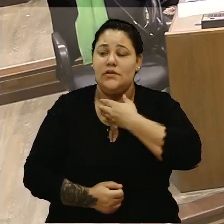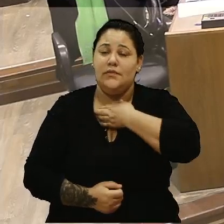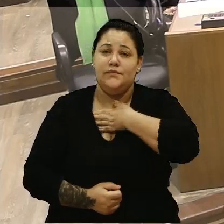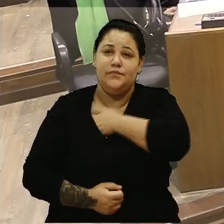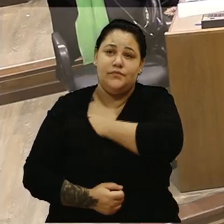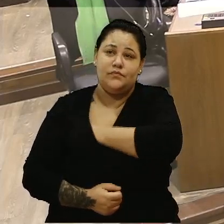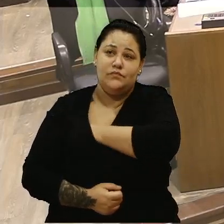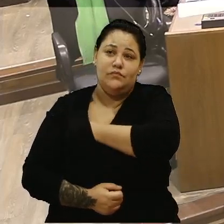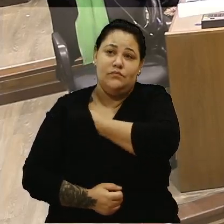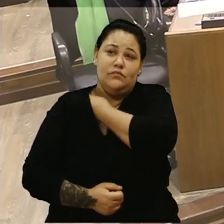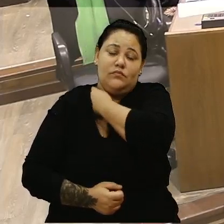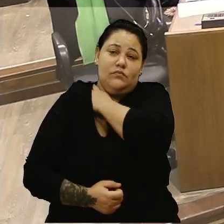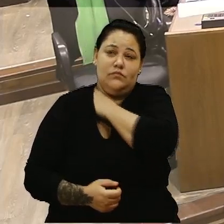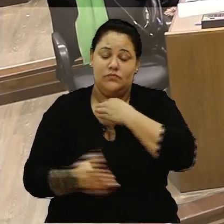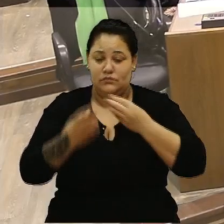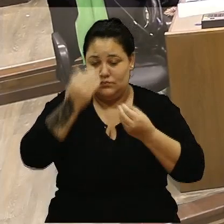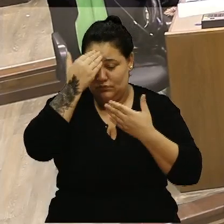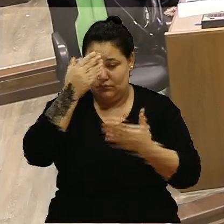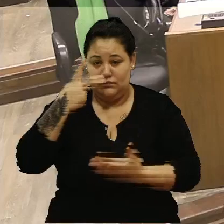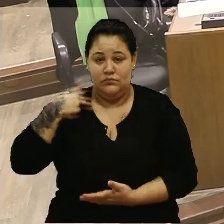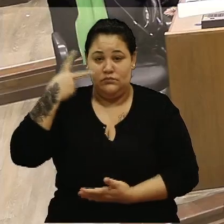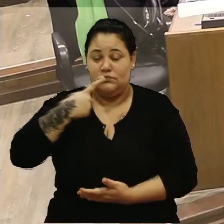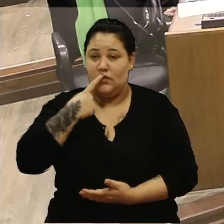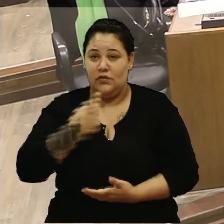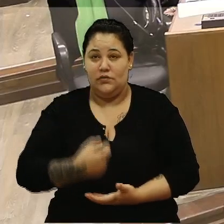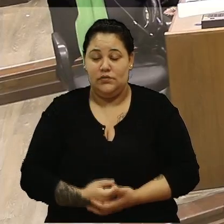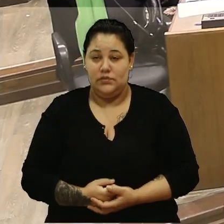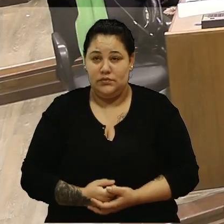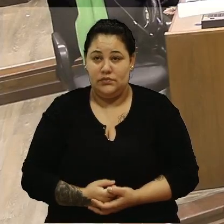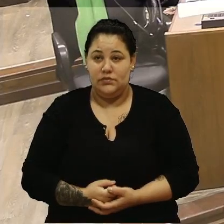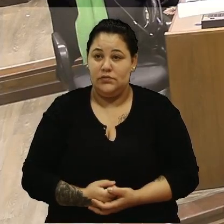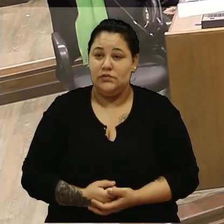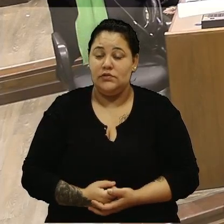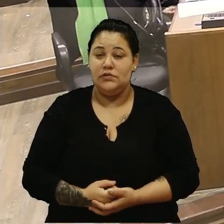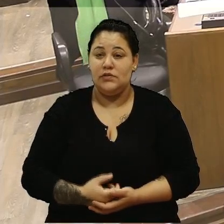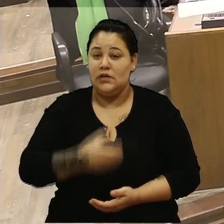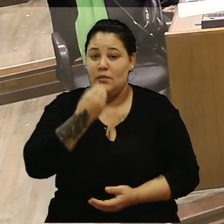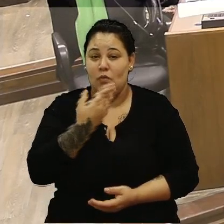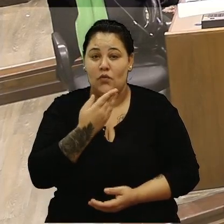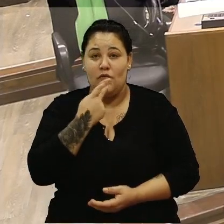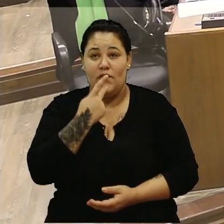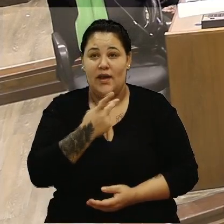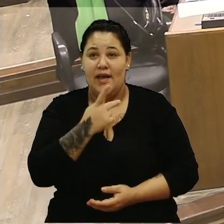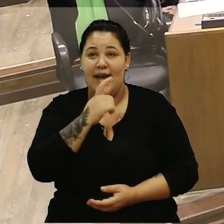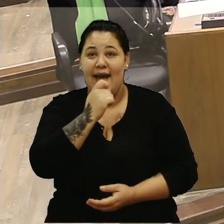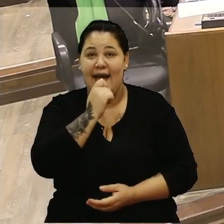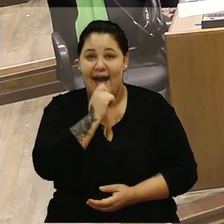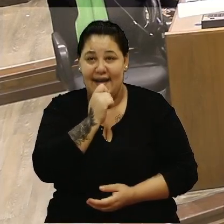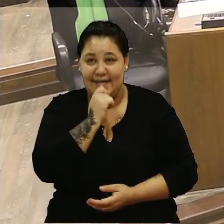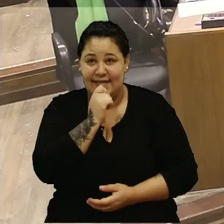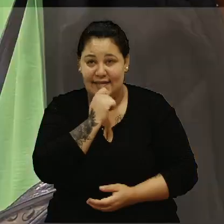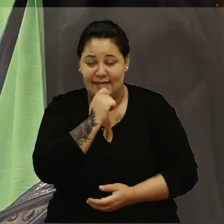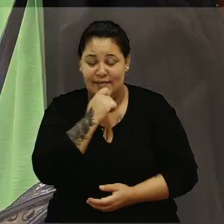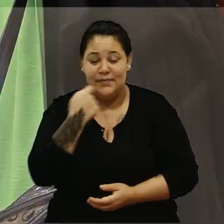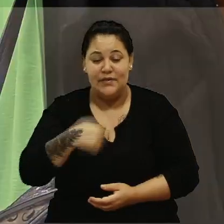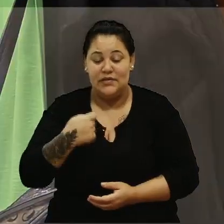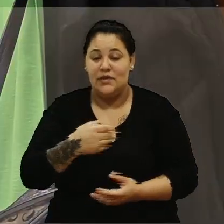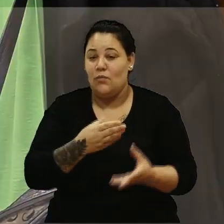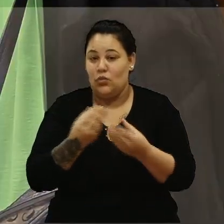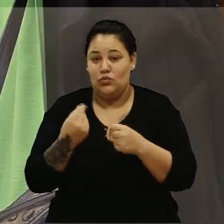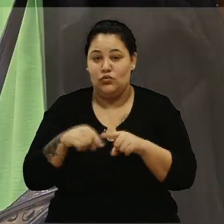Muito obrigada, vereadora Rose. Que bom falar ainda sobre esse tema, é muito necessário. Eu